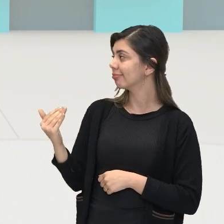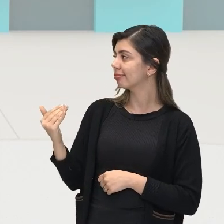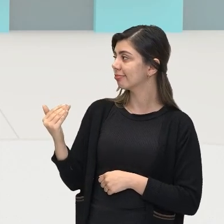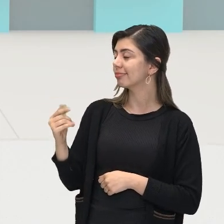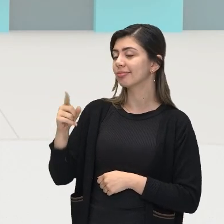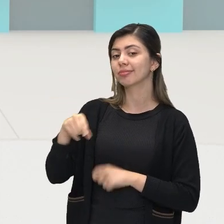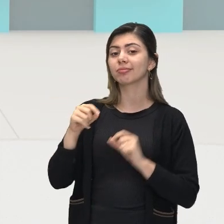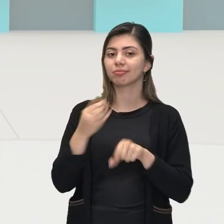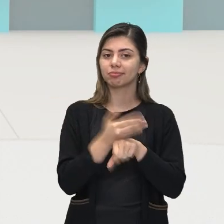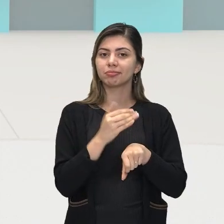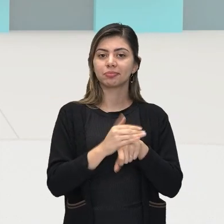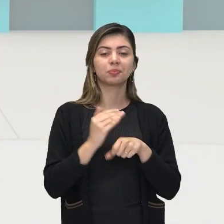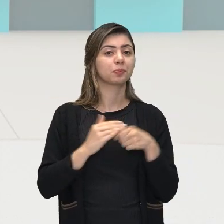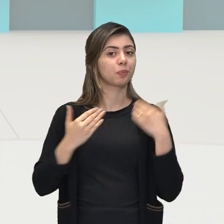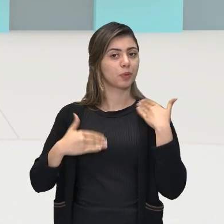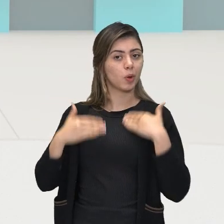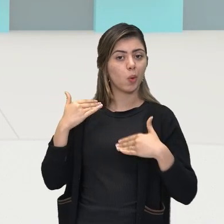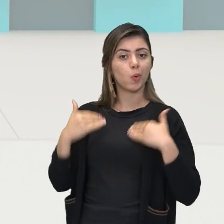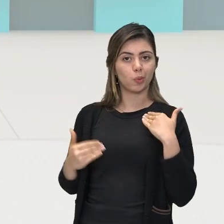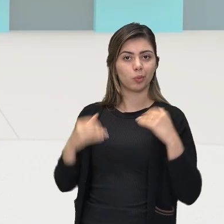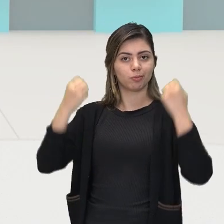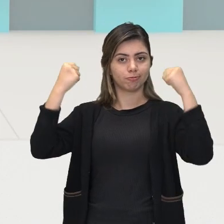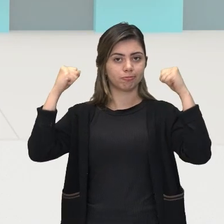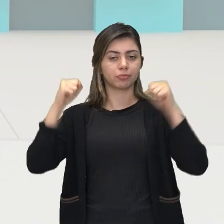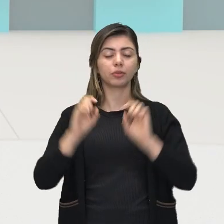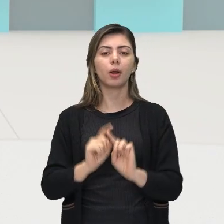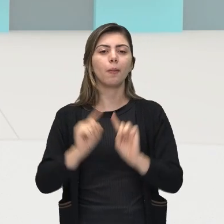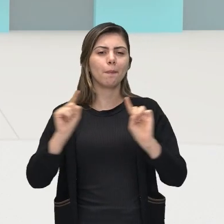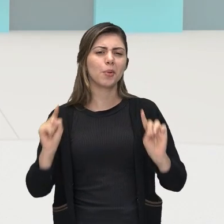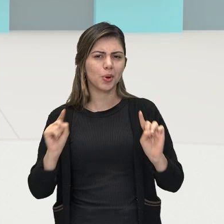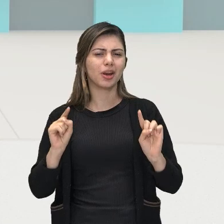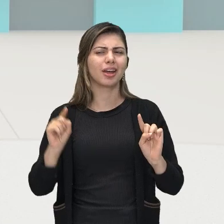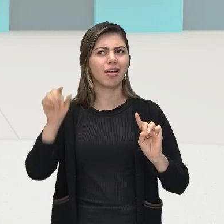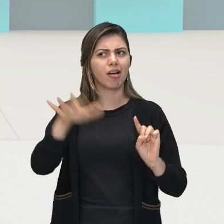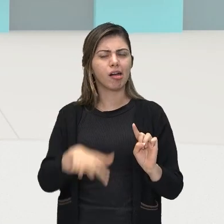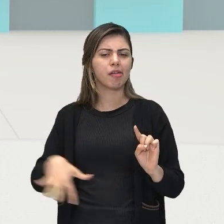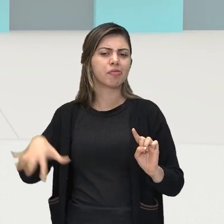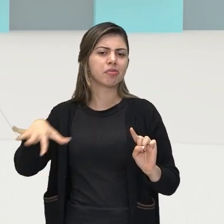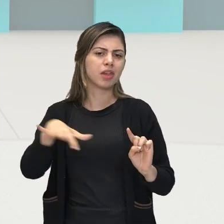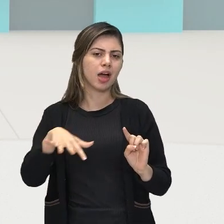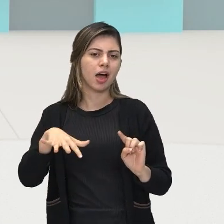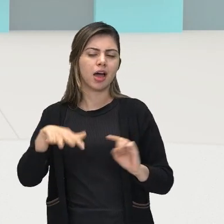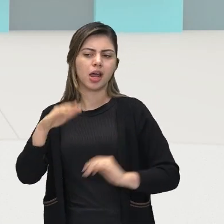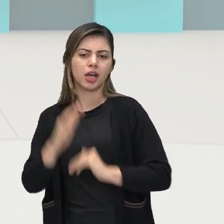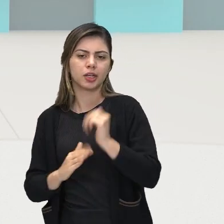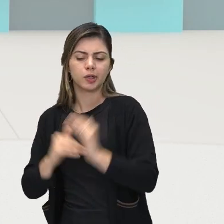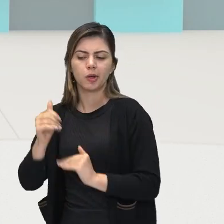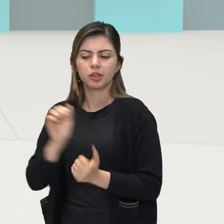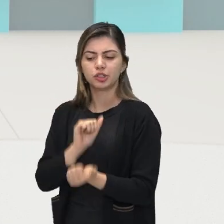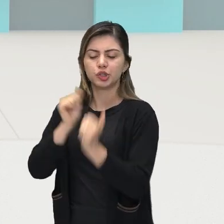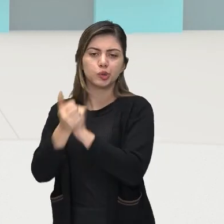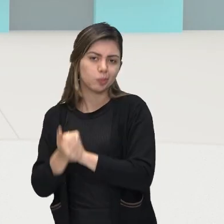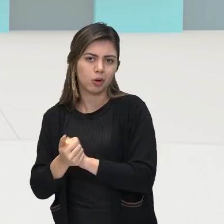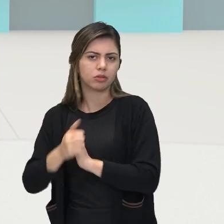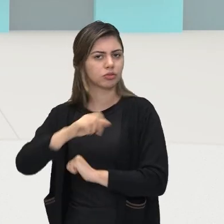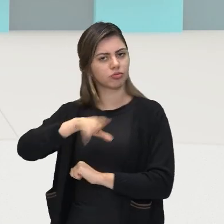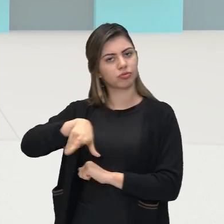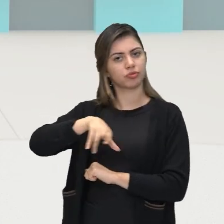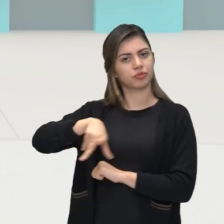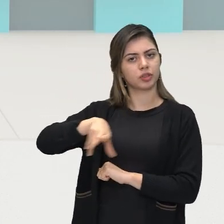as atividades físicas, mas aqui não no âmbito da prática do esporte, das atividades